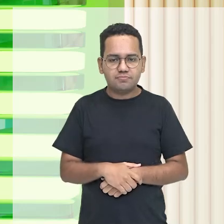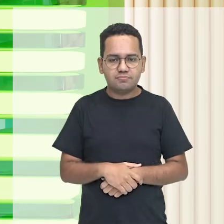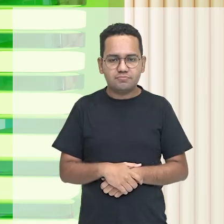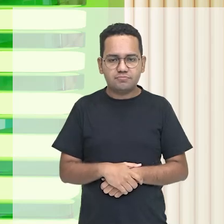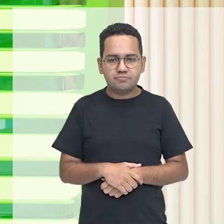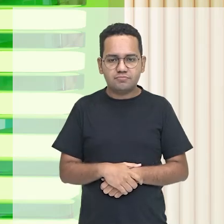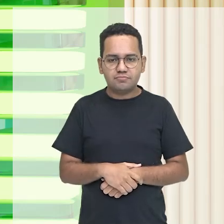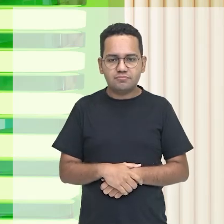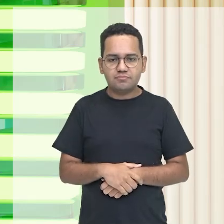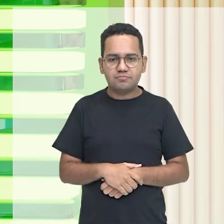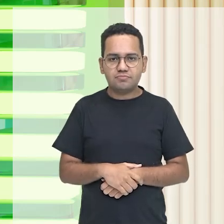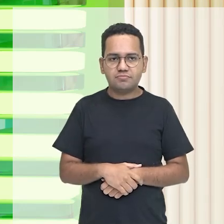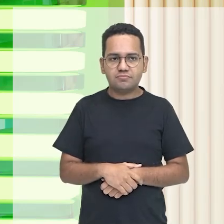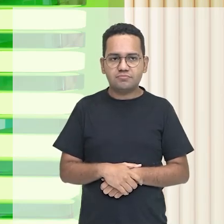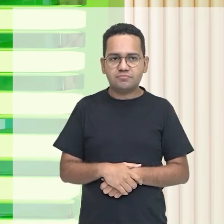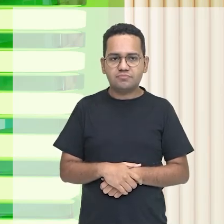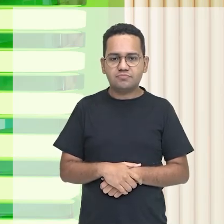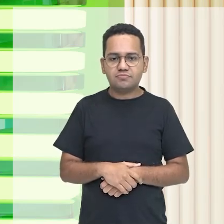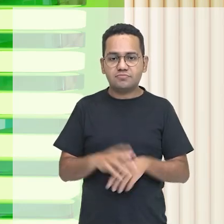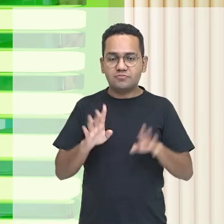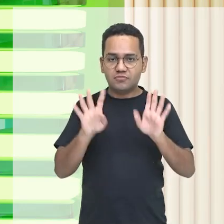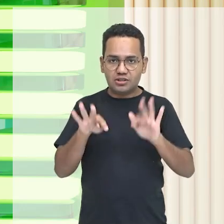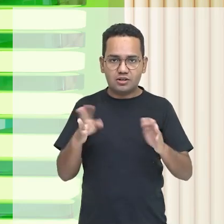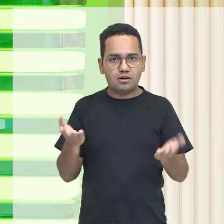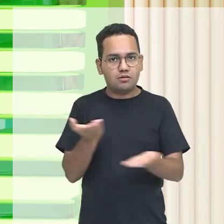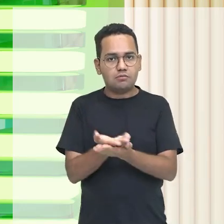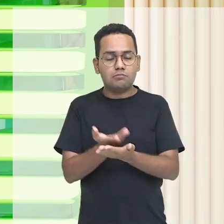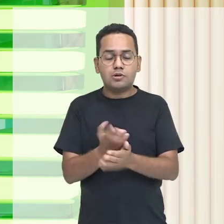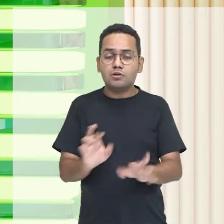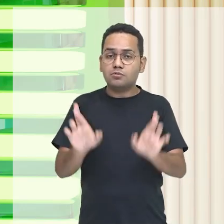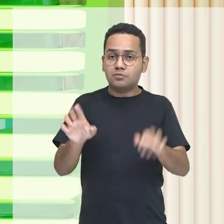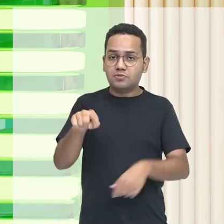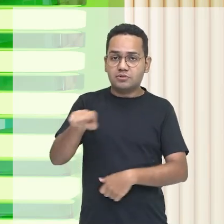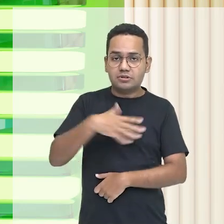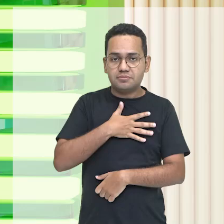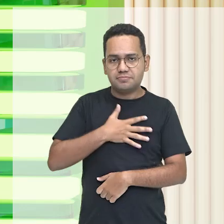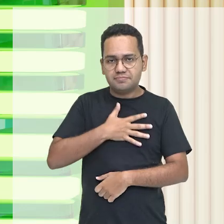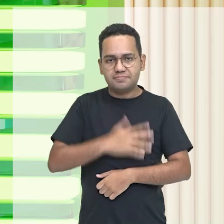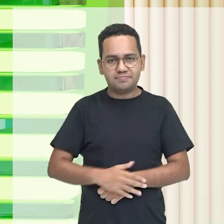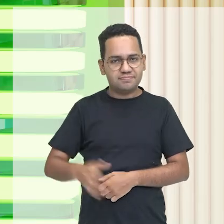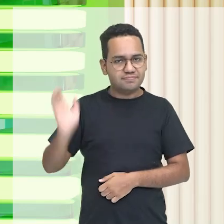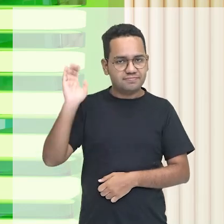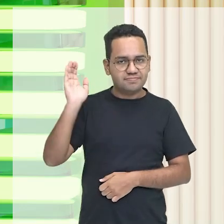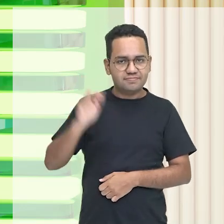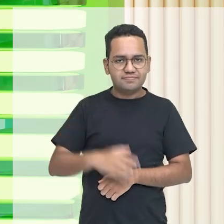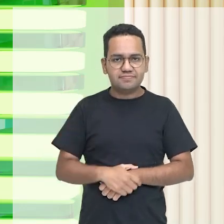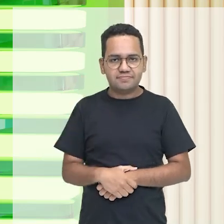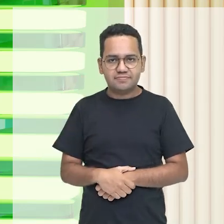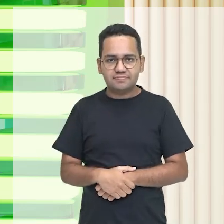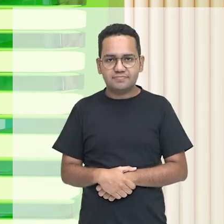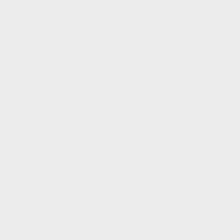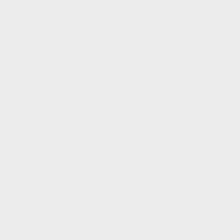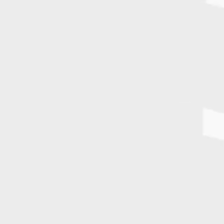pessoal. Finalizo com vocês. Eu espero que vocês tenham gostado e até mais.